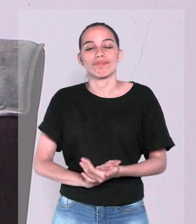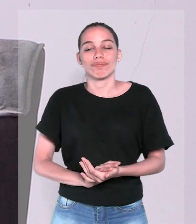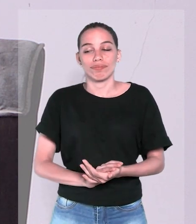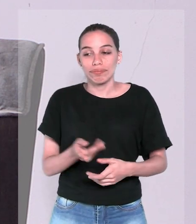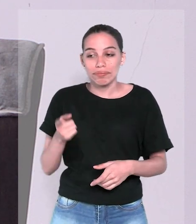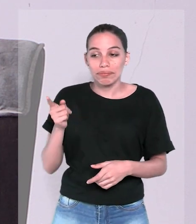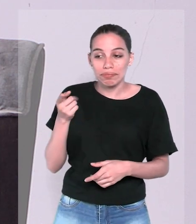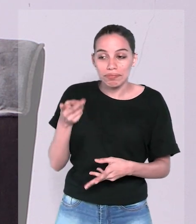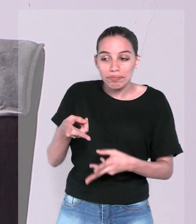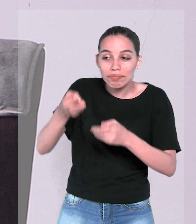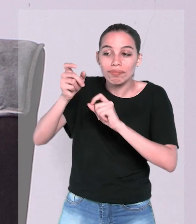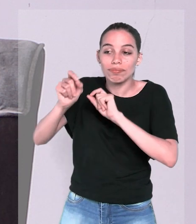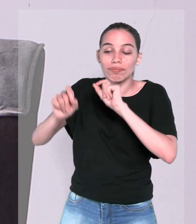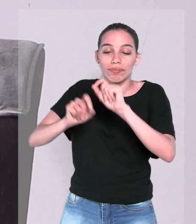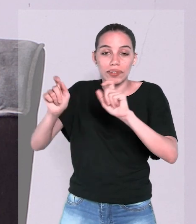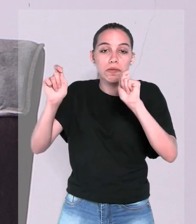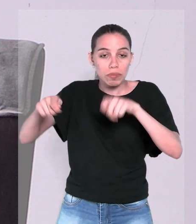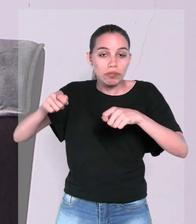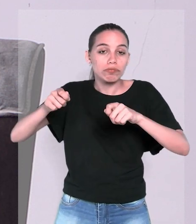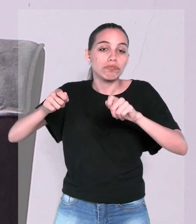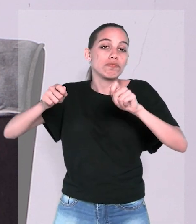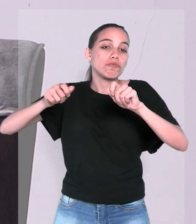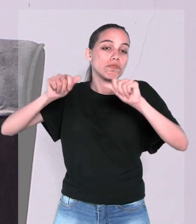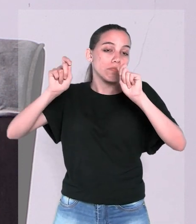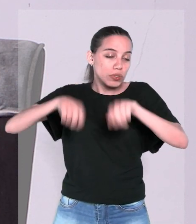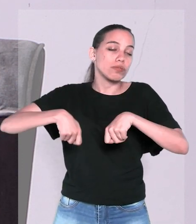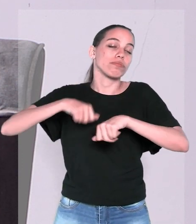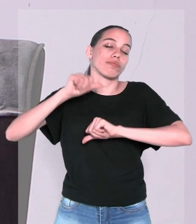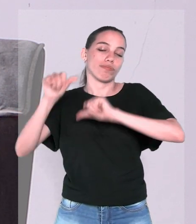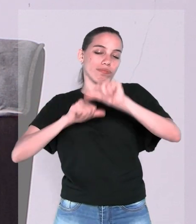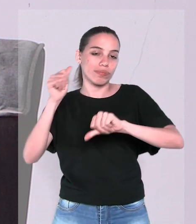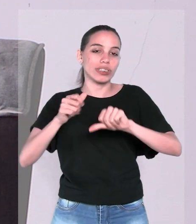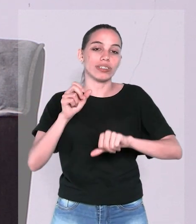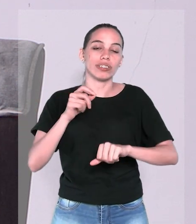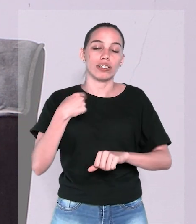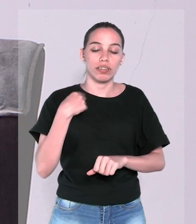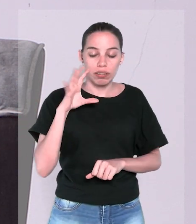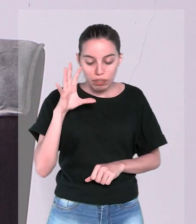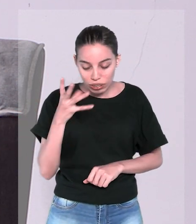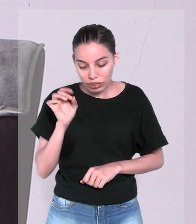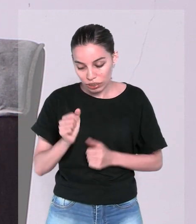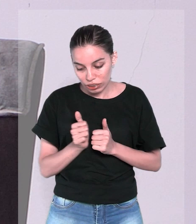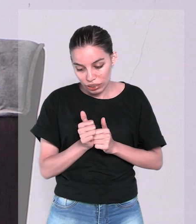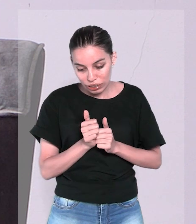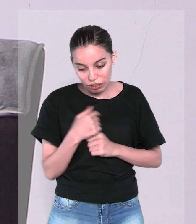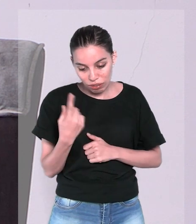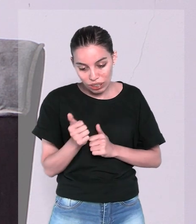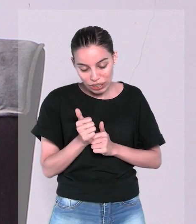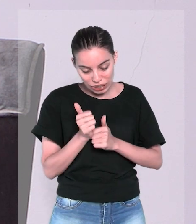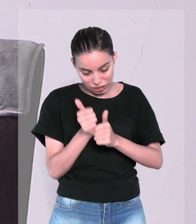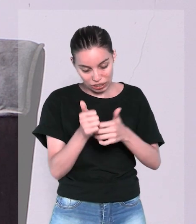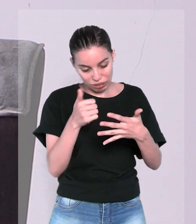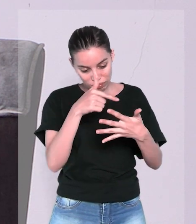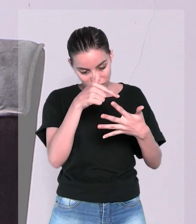por último, eu proponho a ideia da amorosidade. Dentro da amorosidade, eu acho que a gente tem que trabalhar 4 grandes emoções.